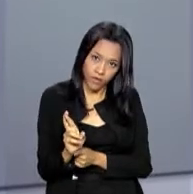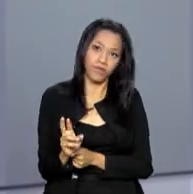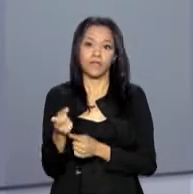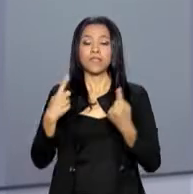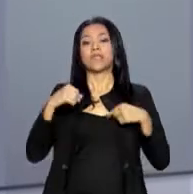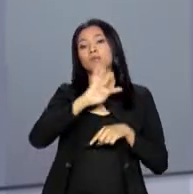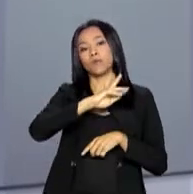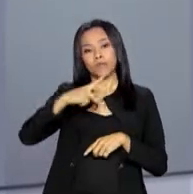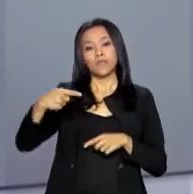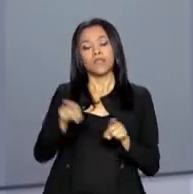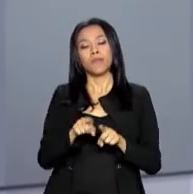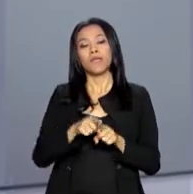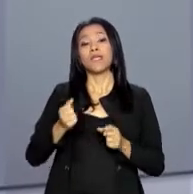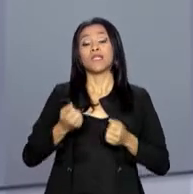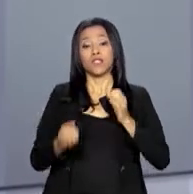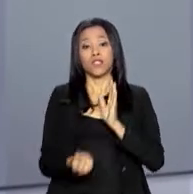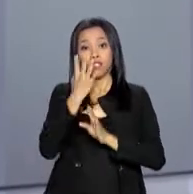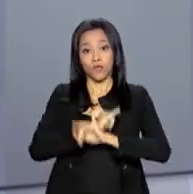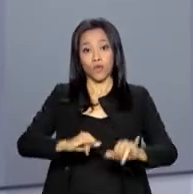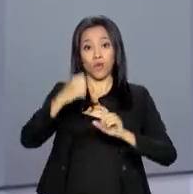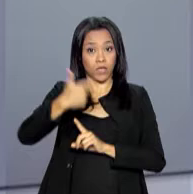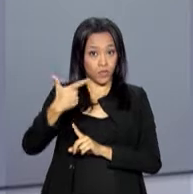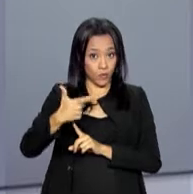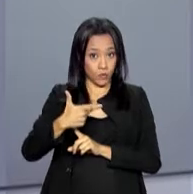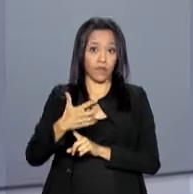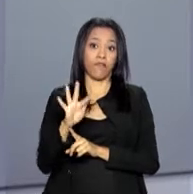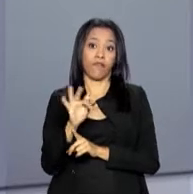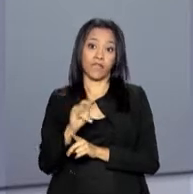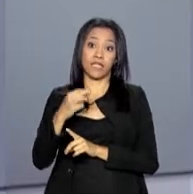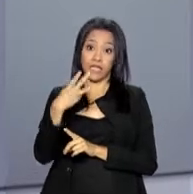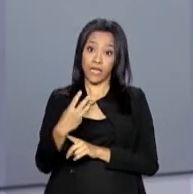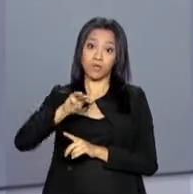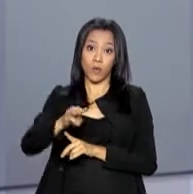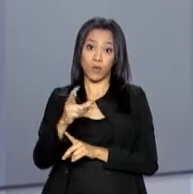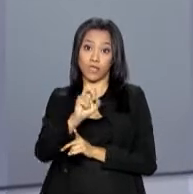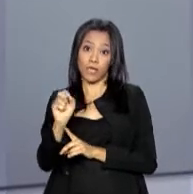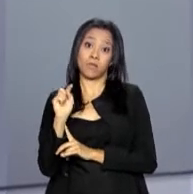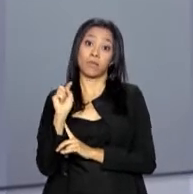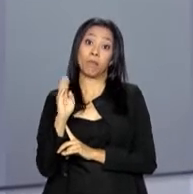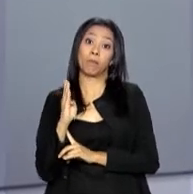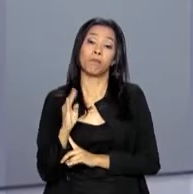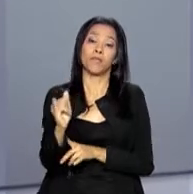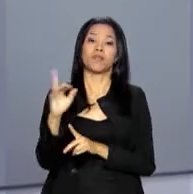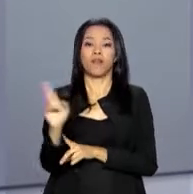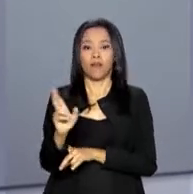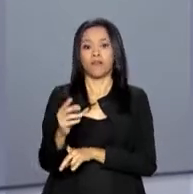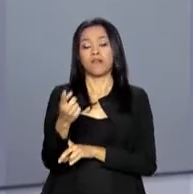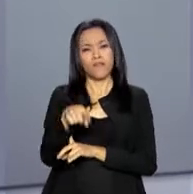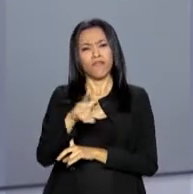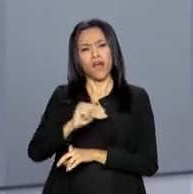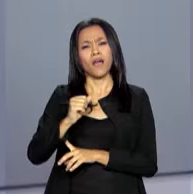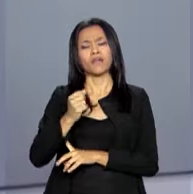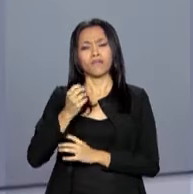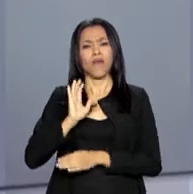do programa que terá um orçamento de três milhões e meio de reais a iniciativa busca atender a todos os municípios do país que